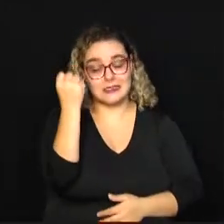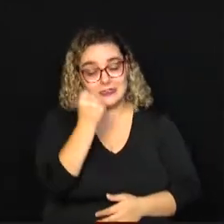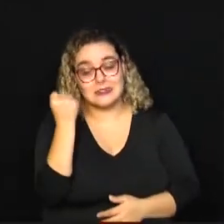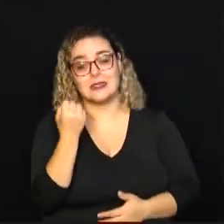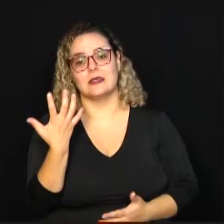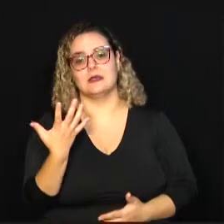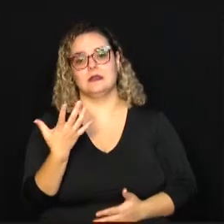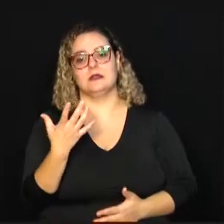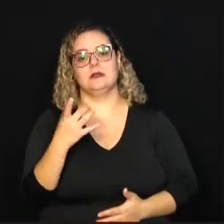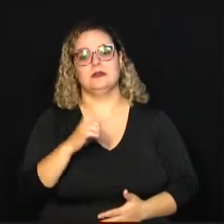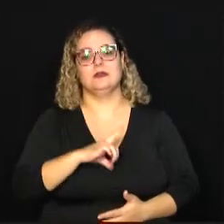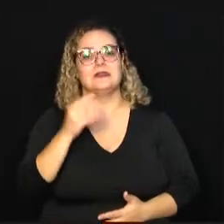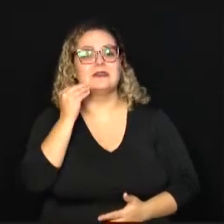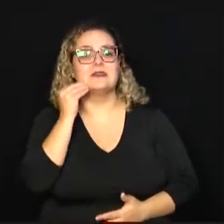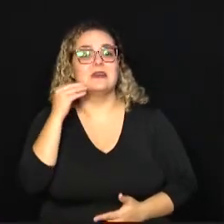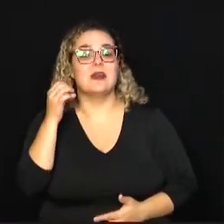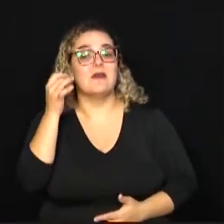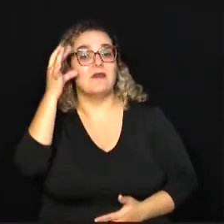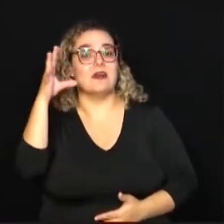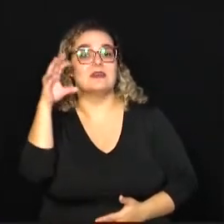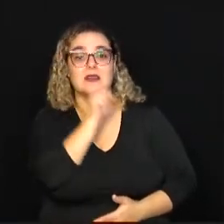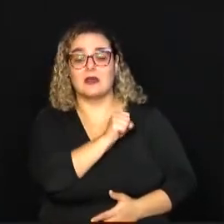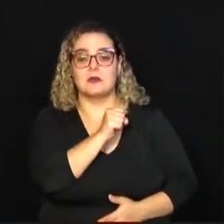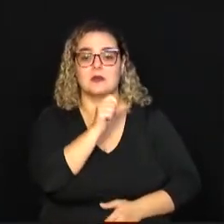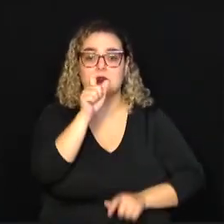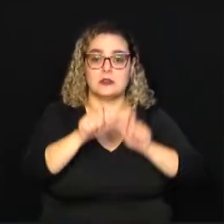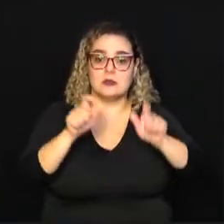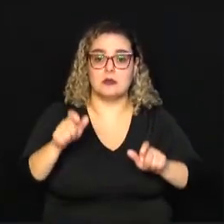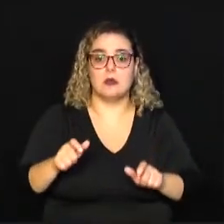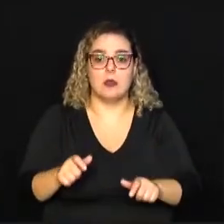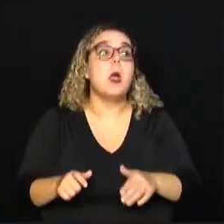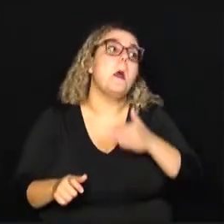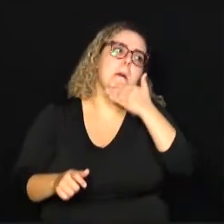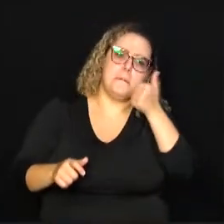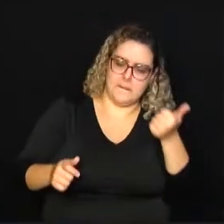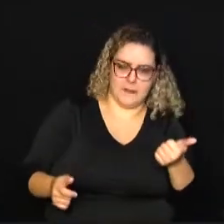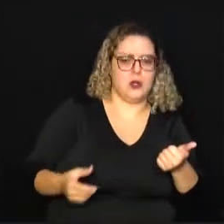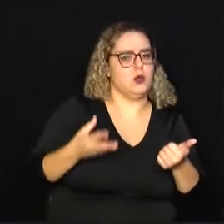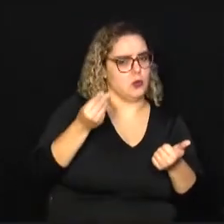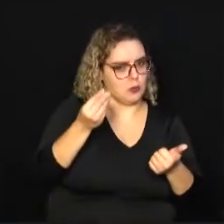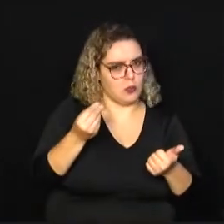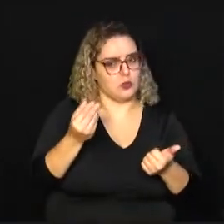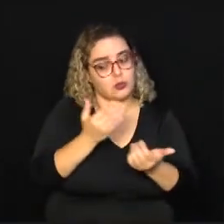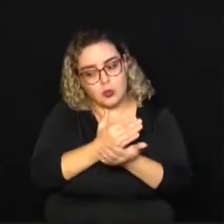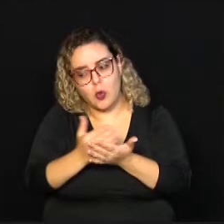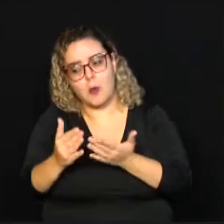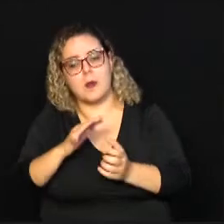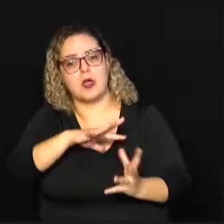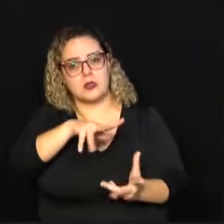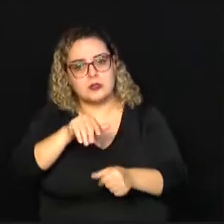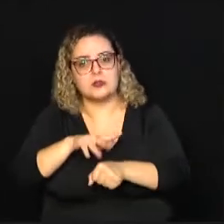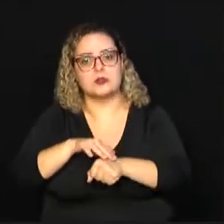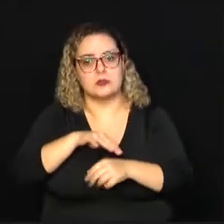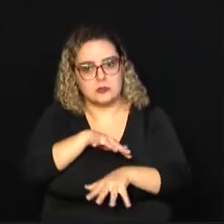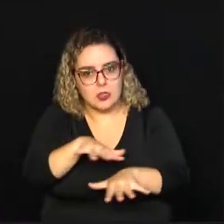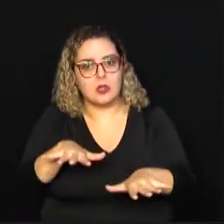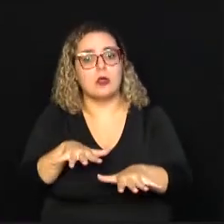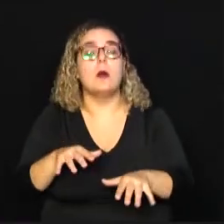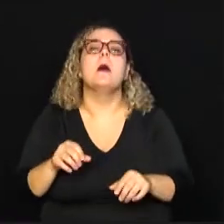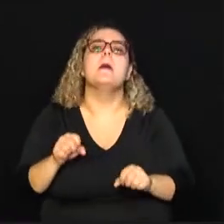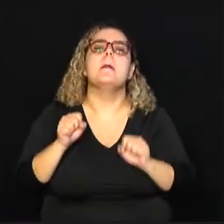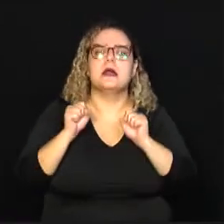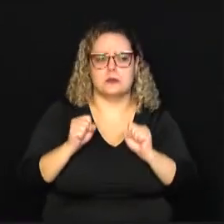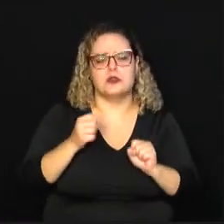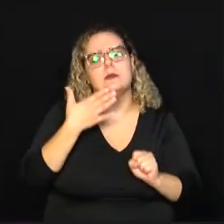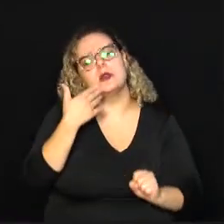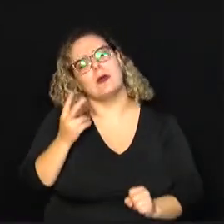condições de testar mais fácil, rápido e intensamente as pessoas, já melhorou em relação ao começo da pandemia, é indiscutível, mas ainda pode melhorar muito, muito mais, né?